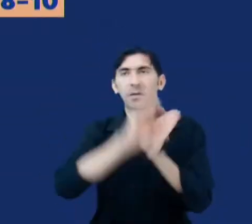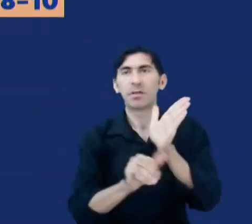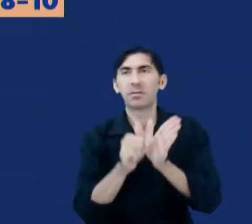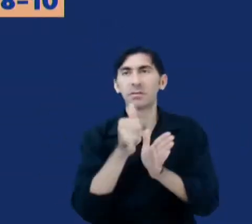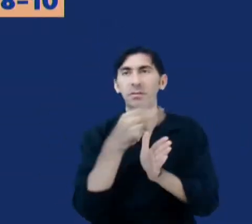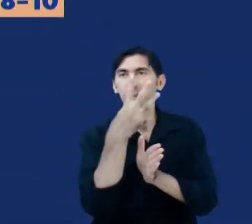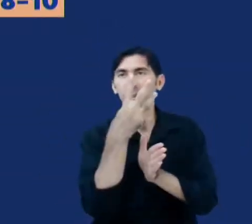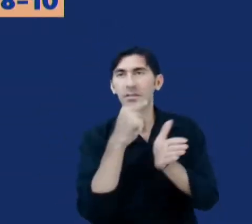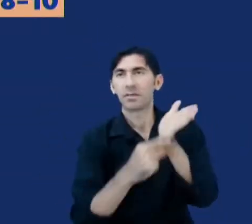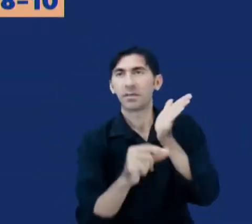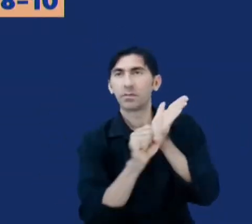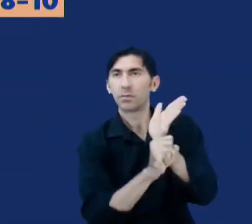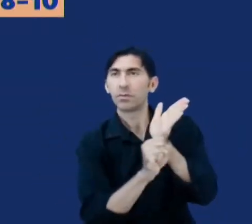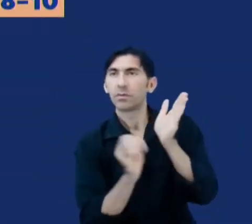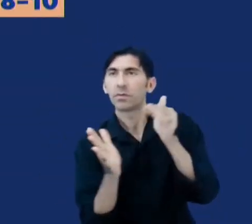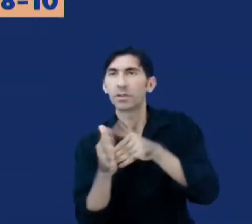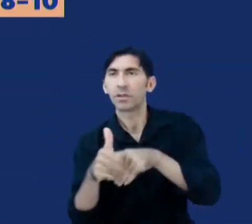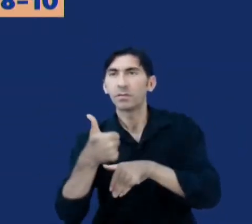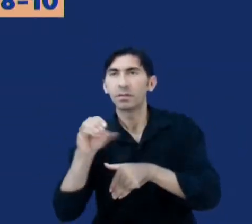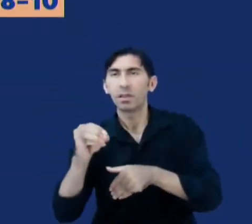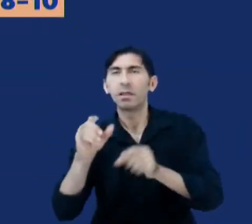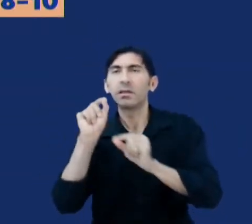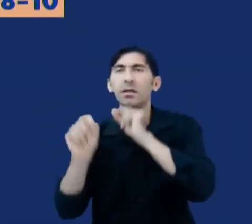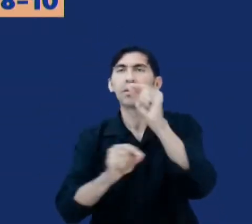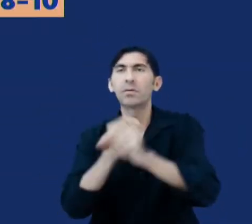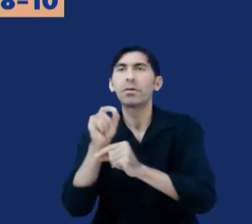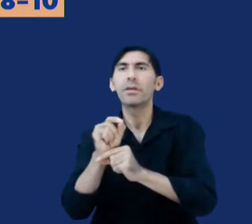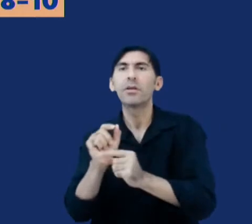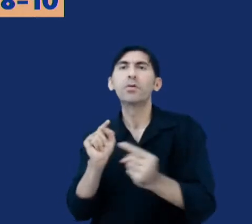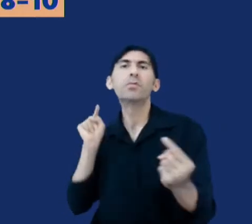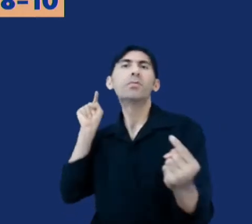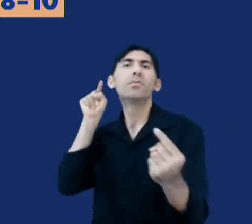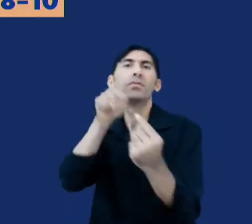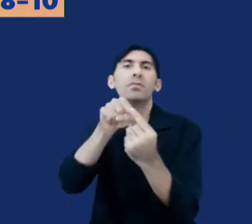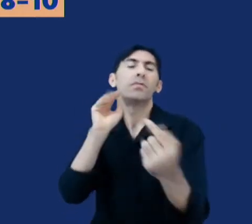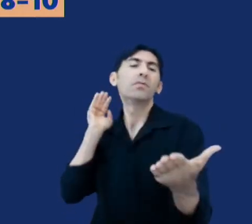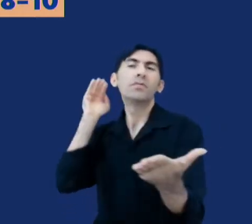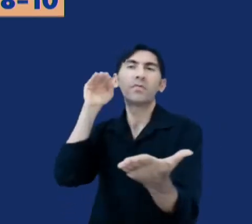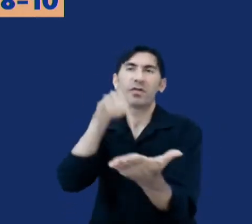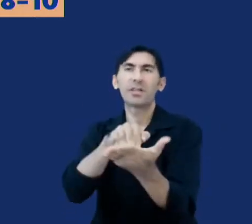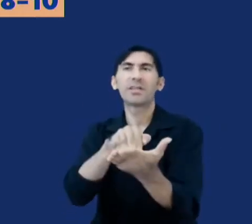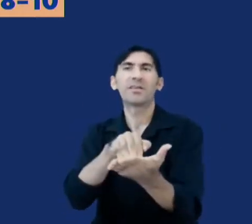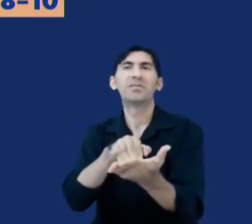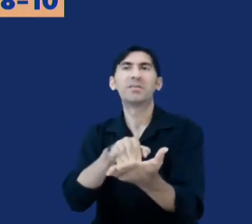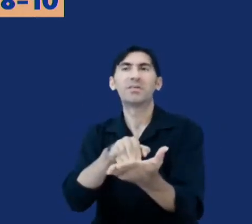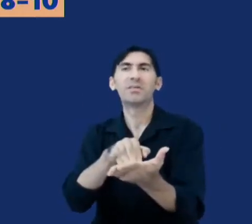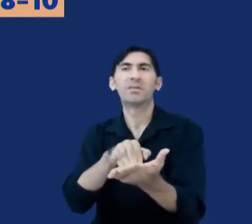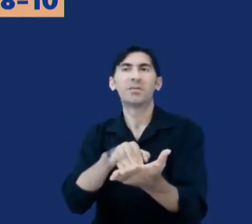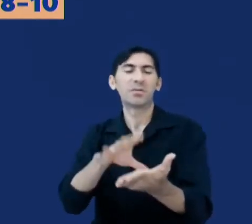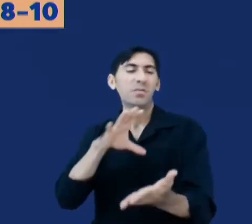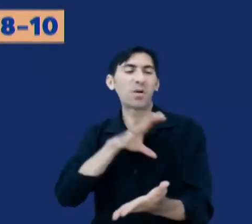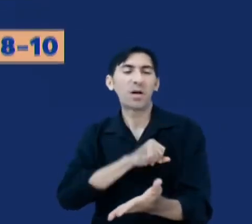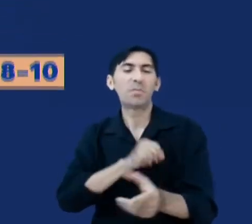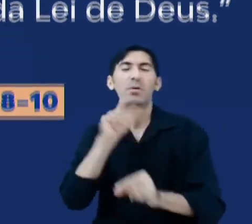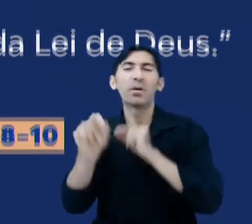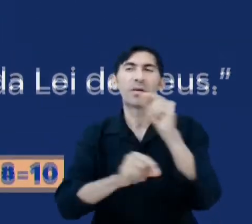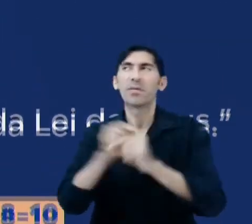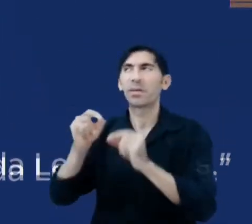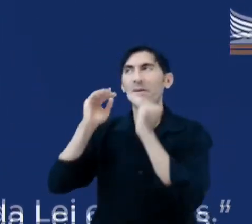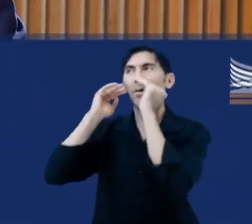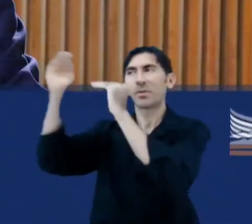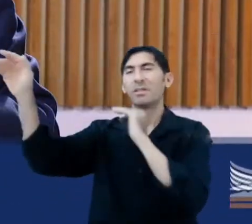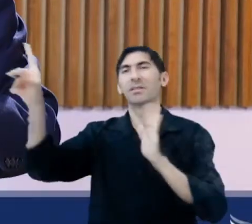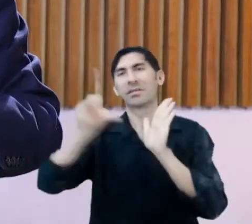amor o cumprimento da lei é o amor. Então nós só podemos obedecer à lei de Deus de fato quando